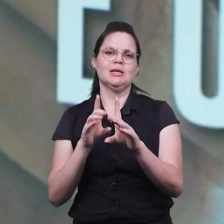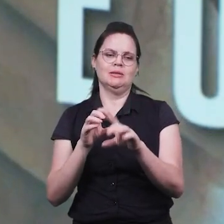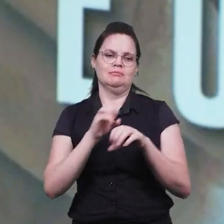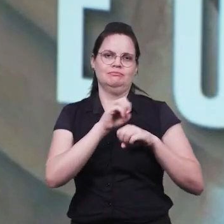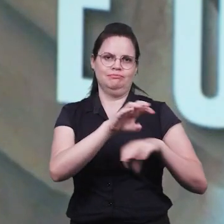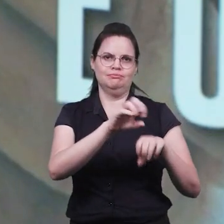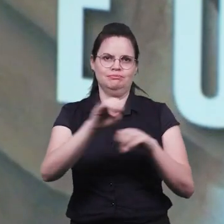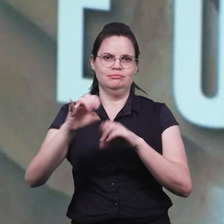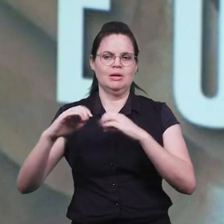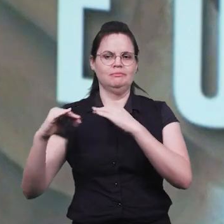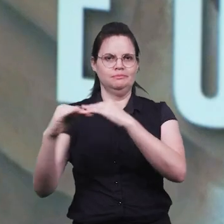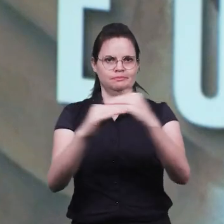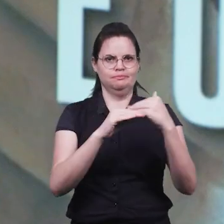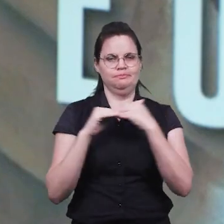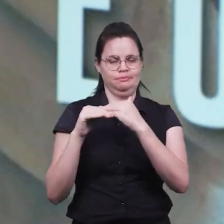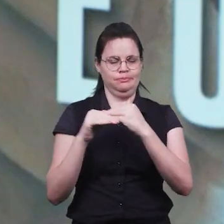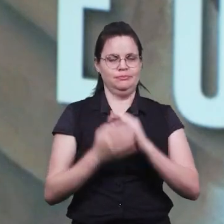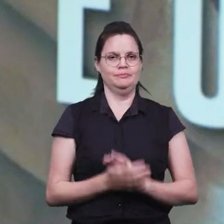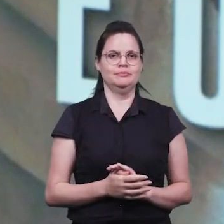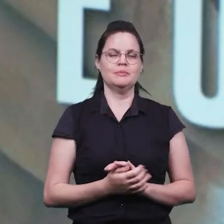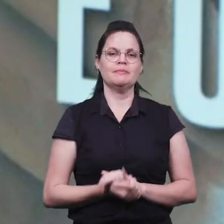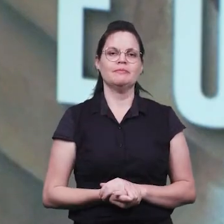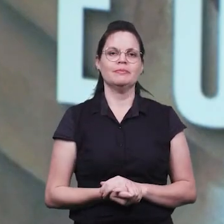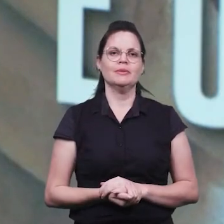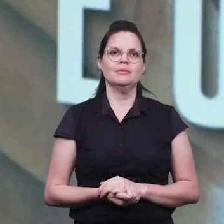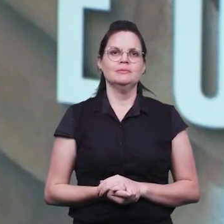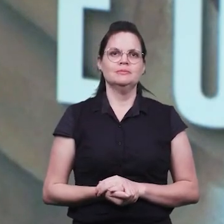e unificada. Agora,